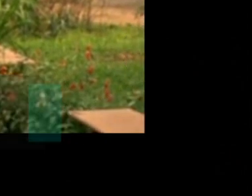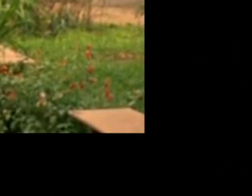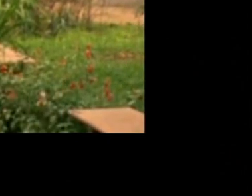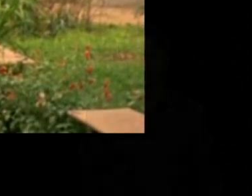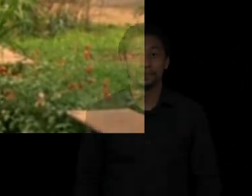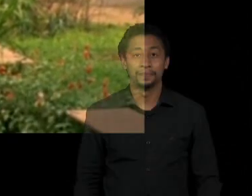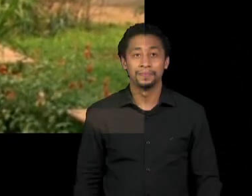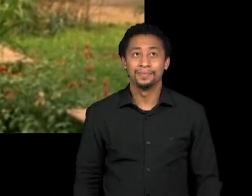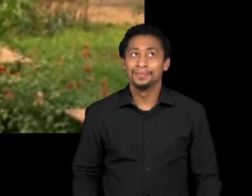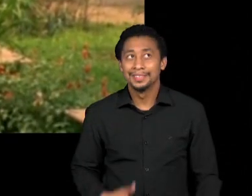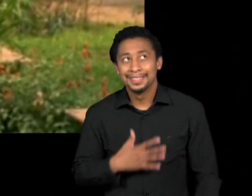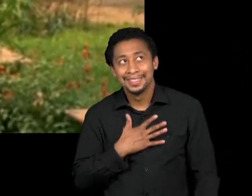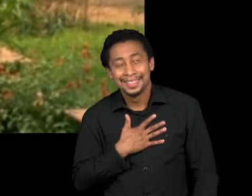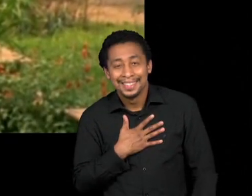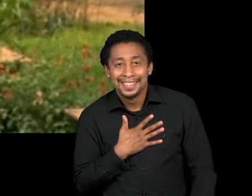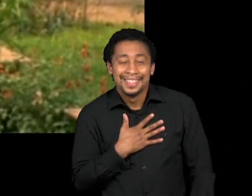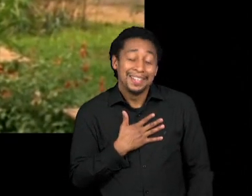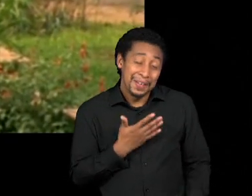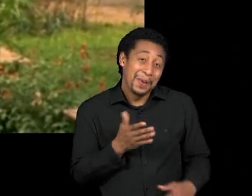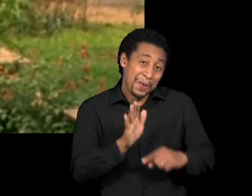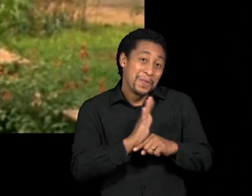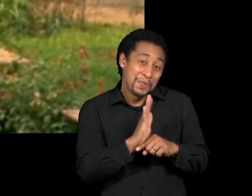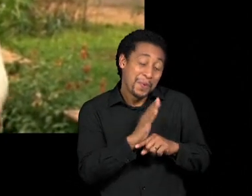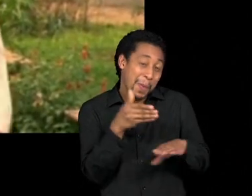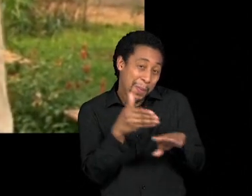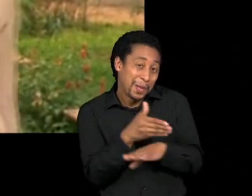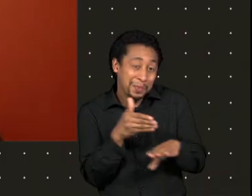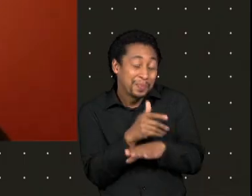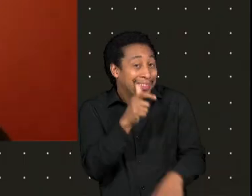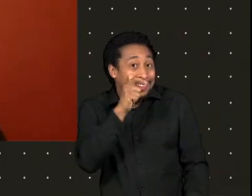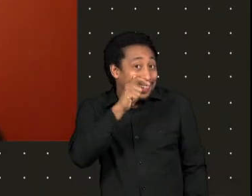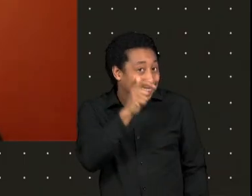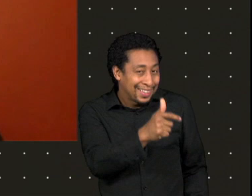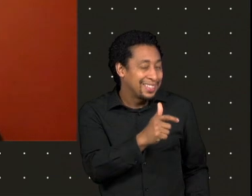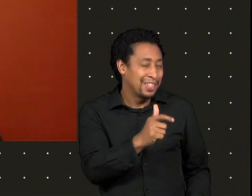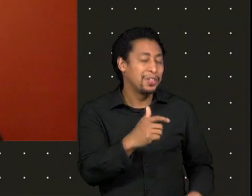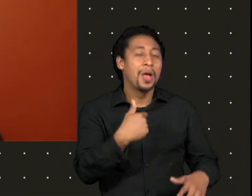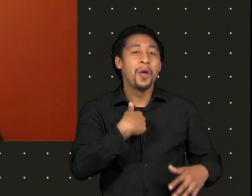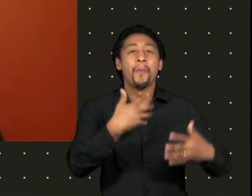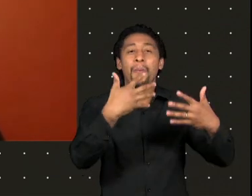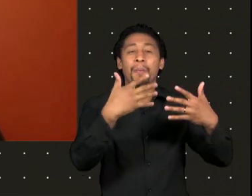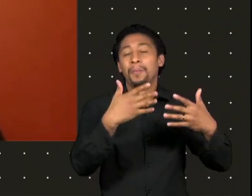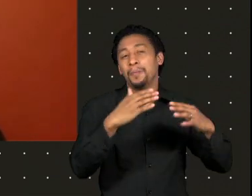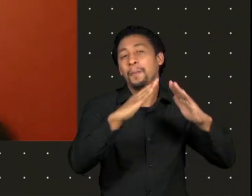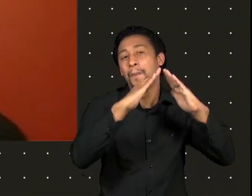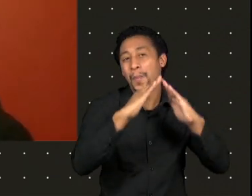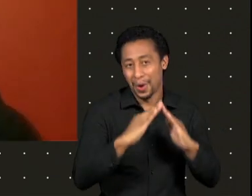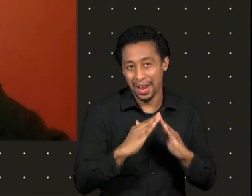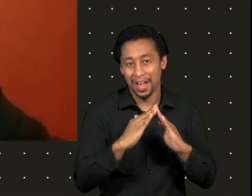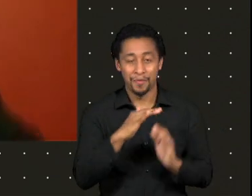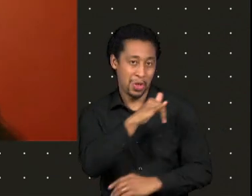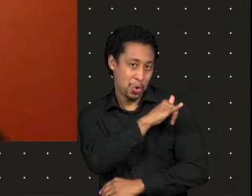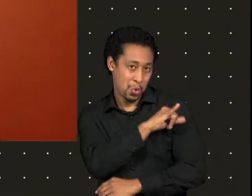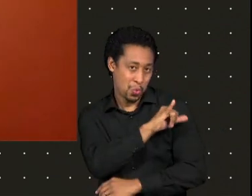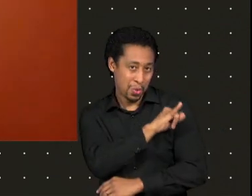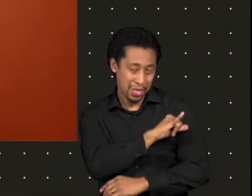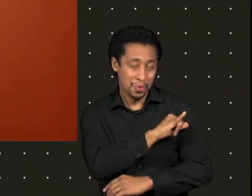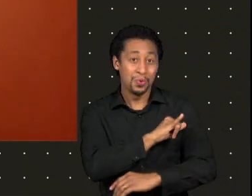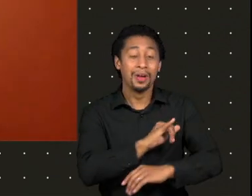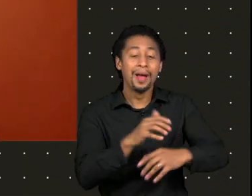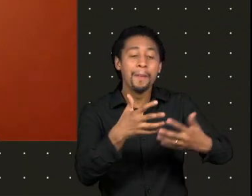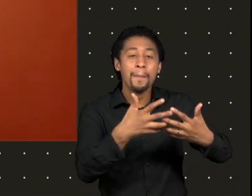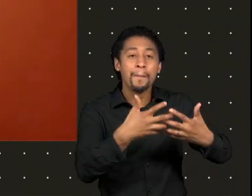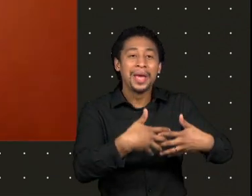E nós fizemos uma coisa muito interessante. Eu estava morando em Petrópolis, aqui no Rio de Janeiro, num pequeno sítio e